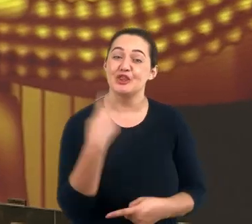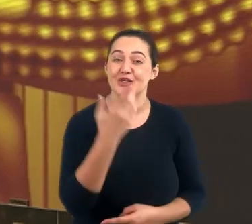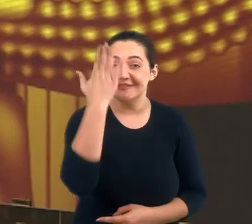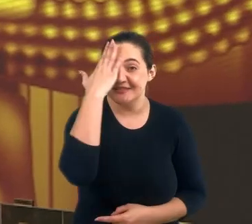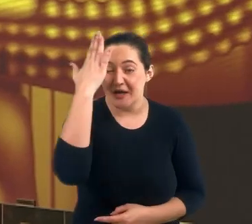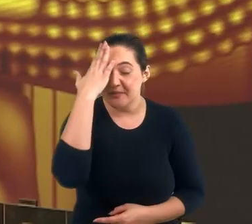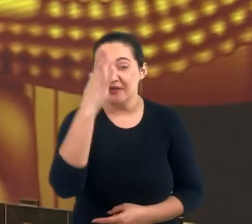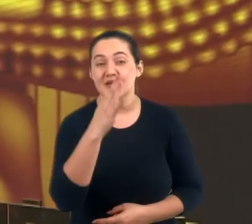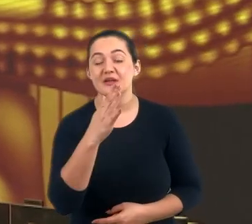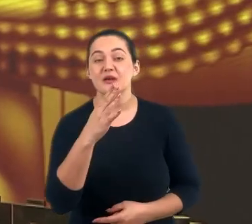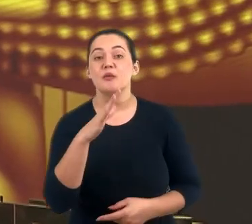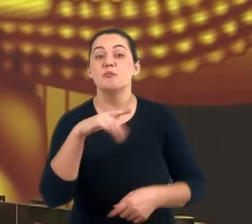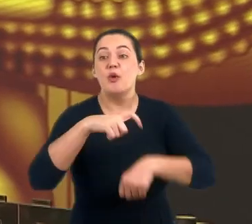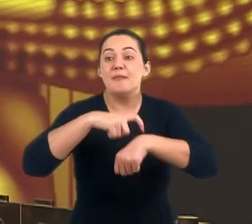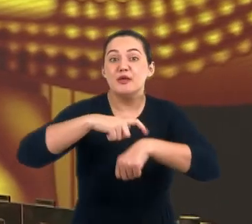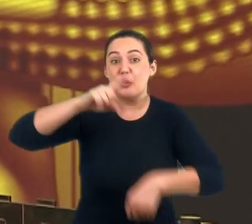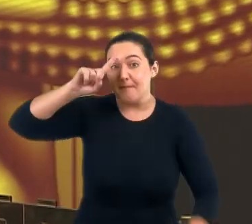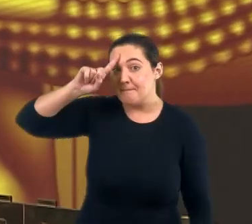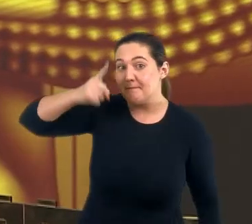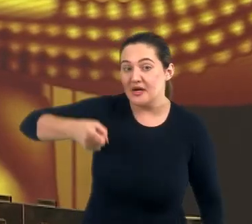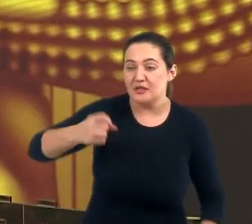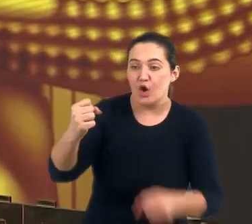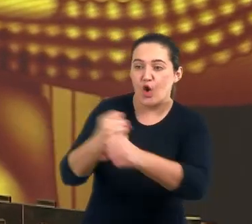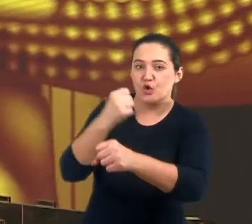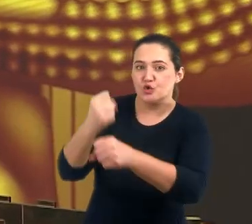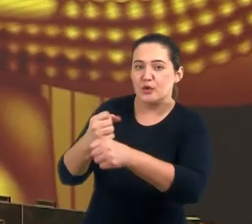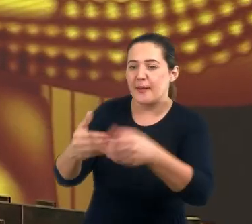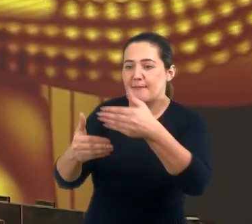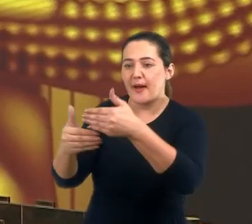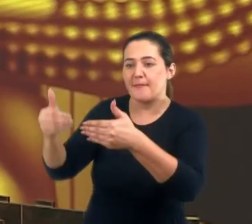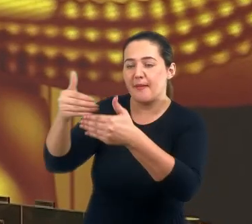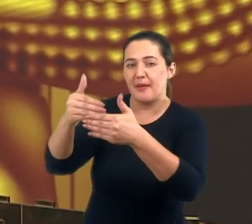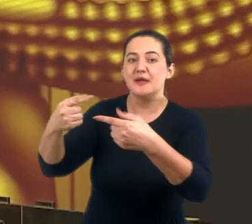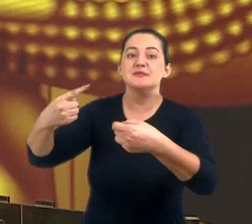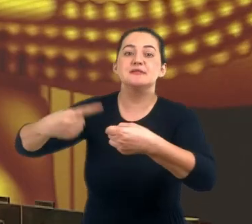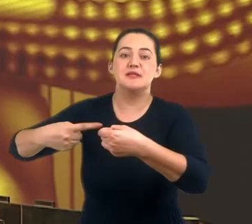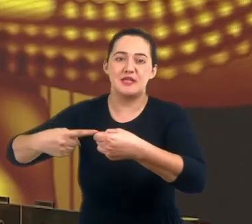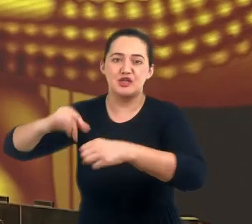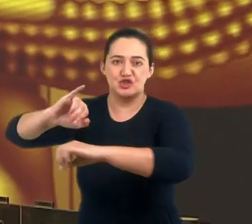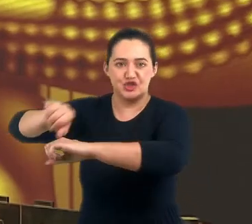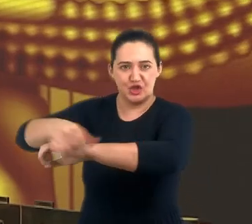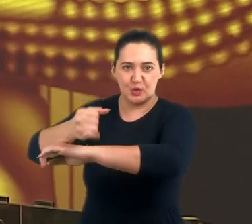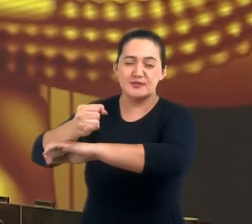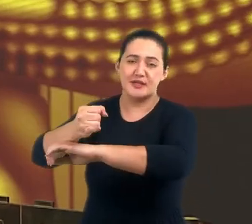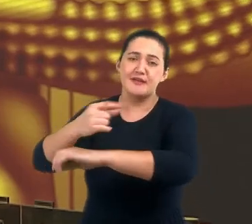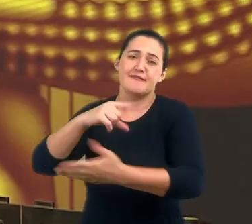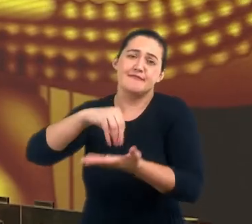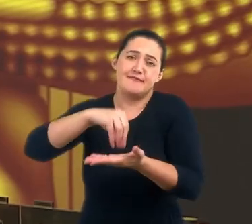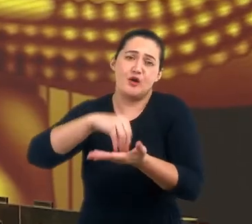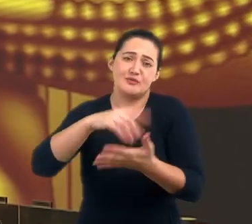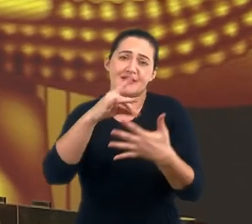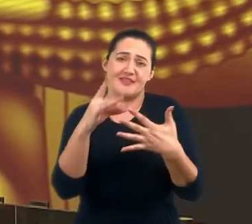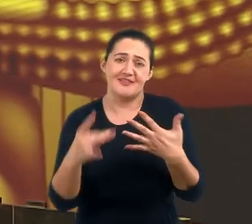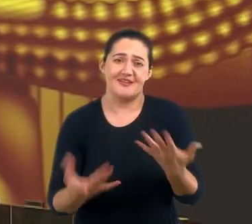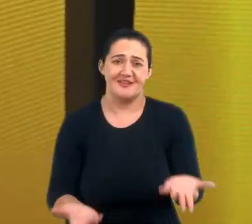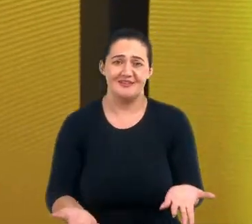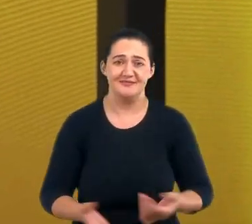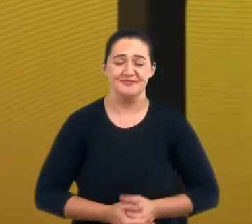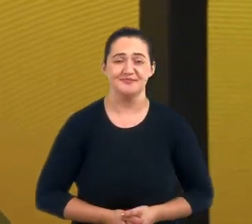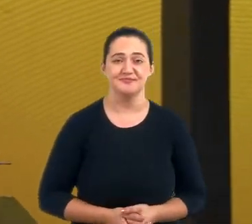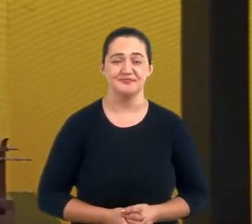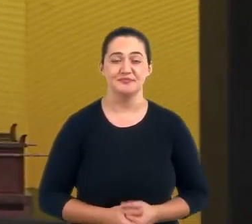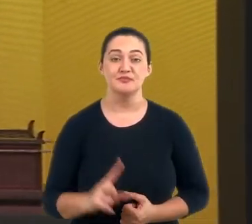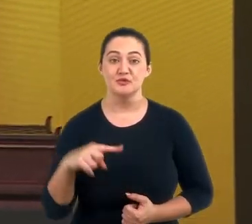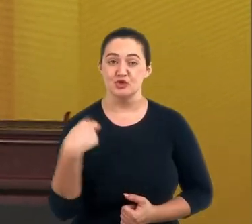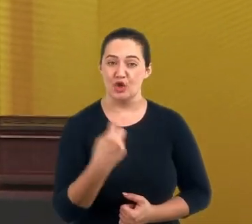essa restauração da cidade de Jerusalém, faltam alguns detalhes cronológicos mais específicos.